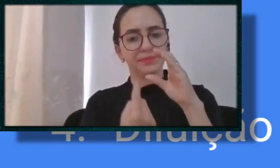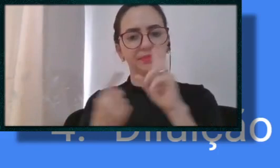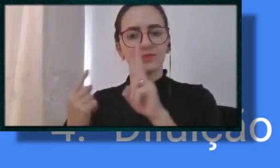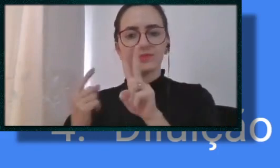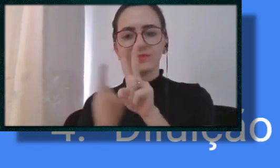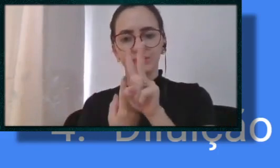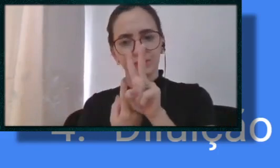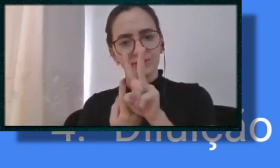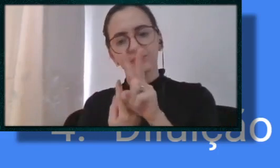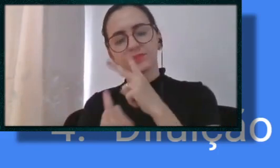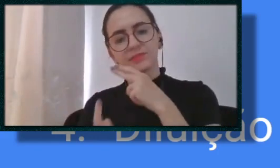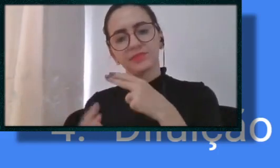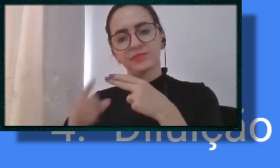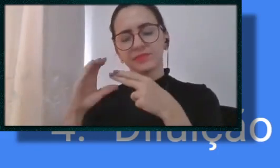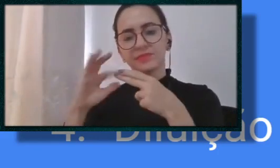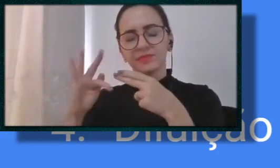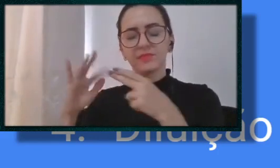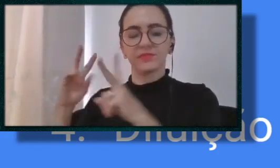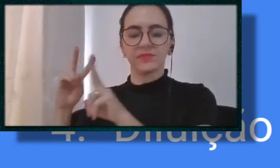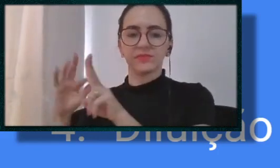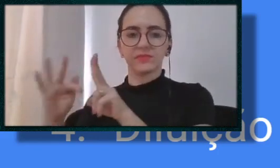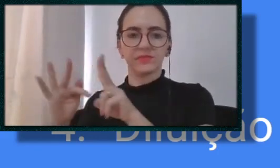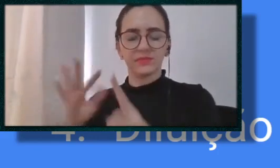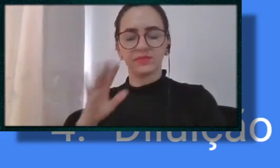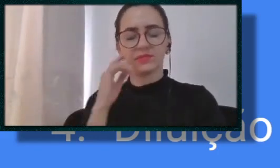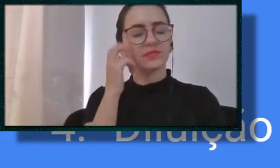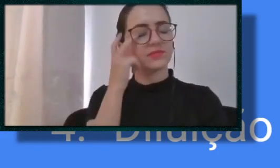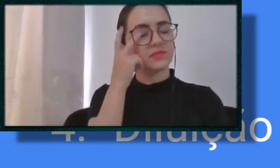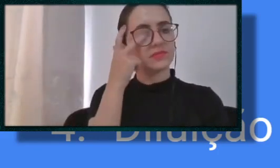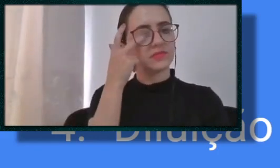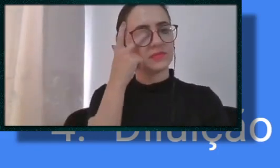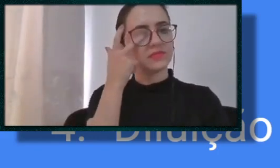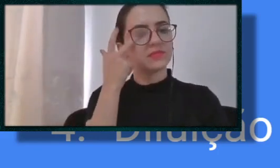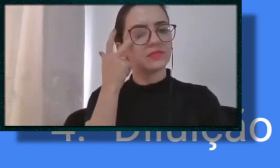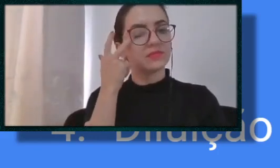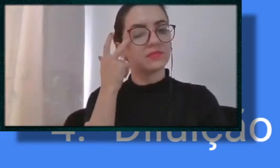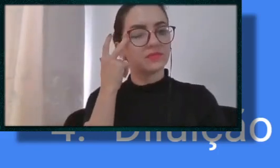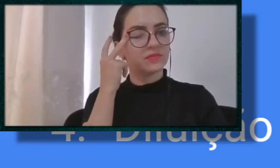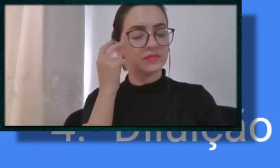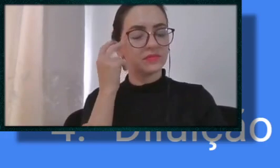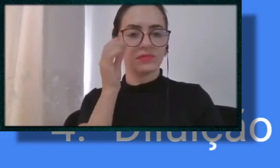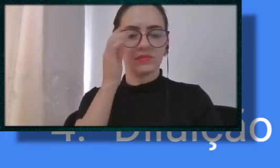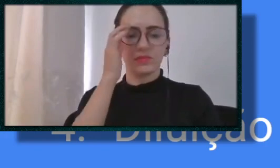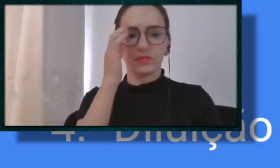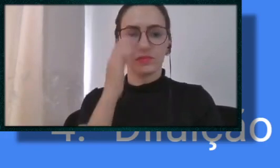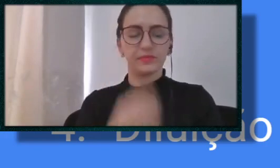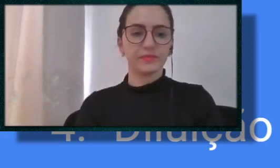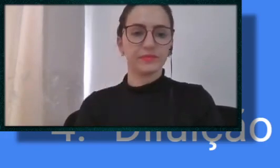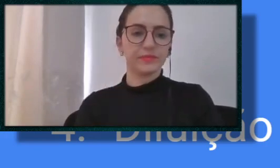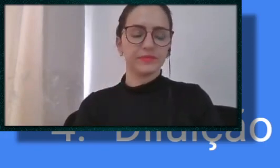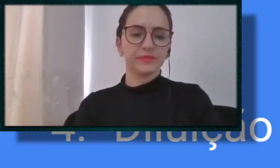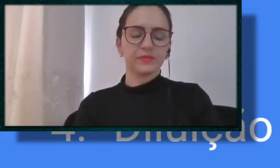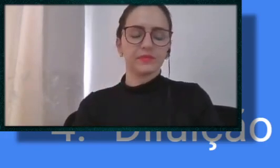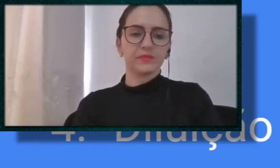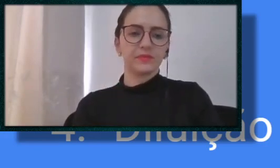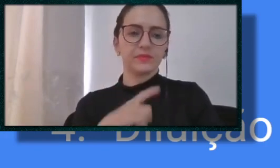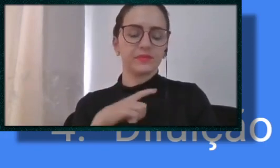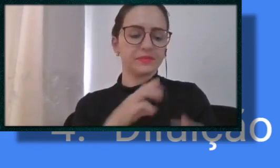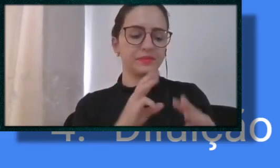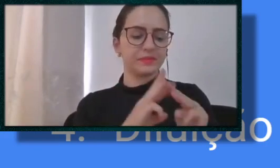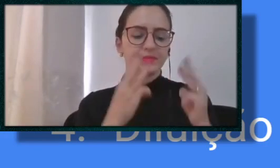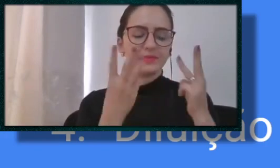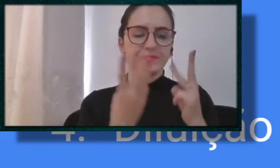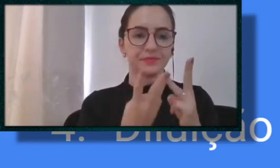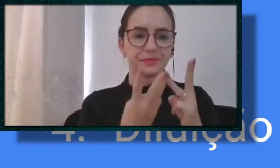questão, a gente teria que fazê-lo 2 vezes. Eu teria que pegar a massa da solução 1,